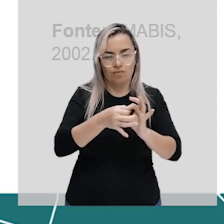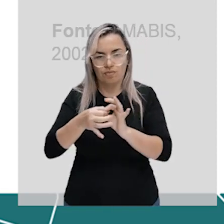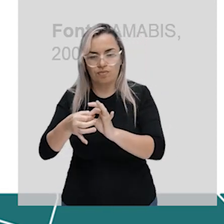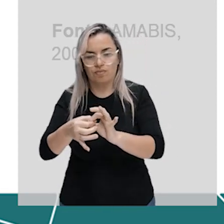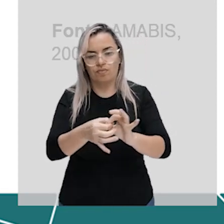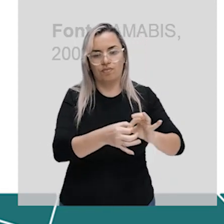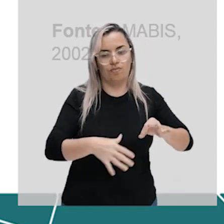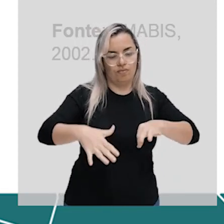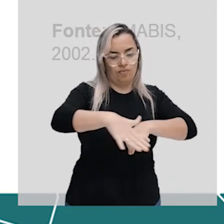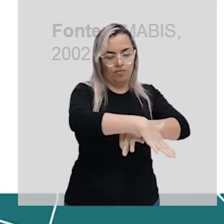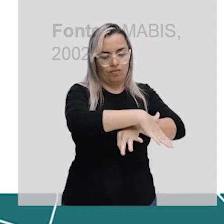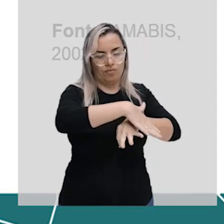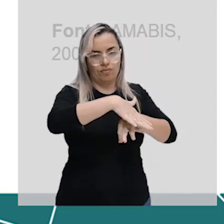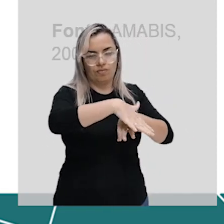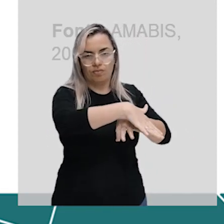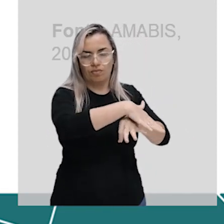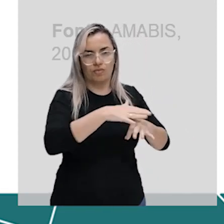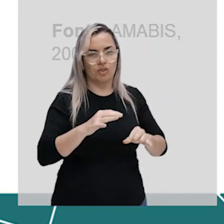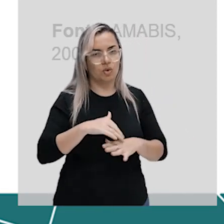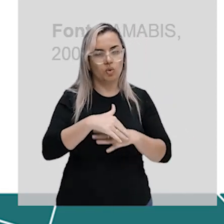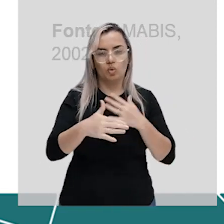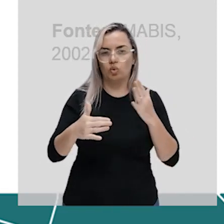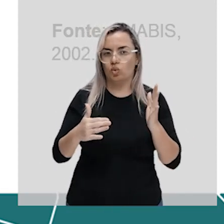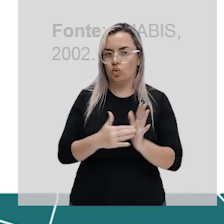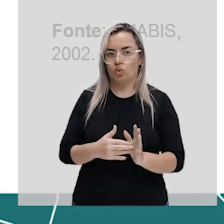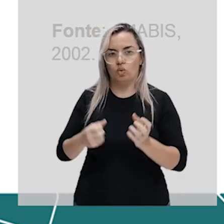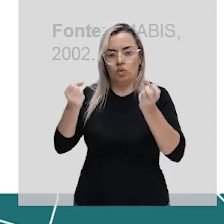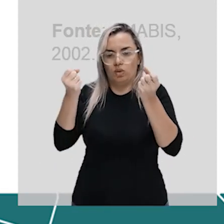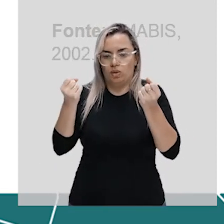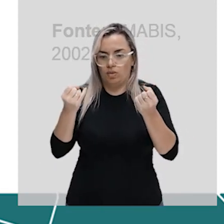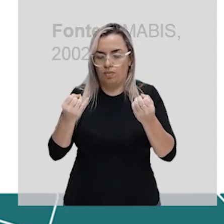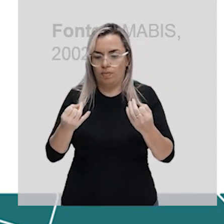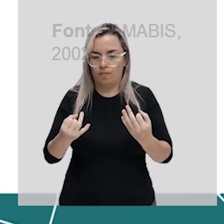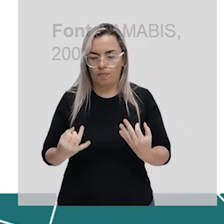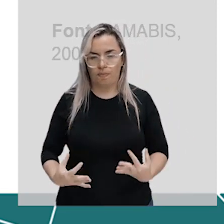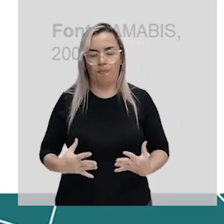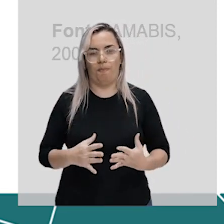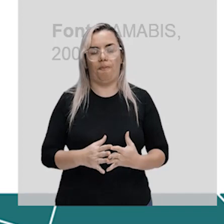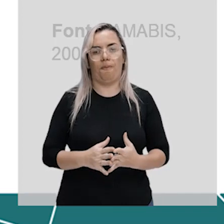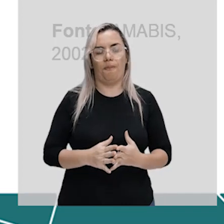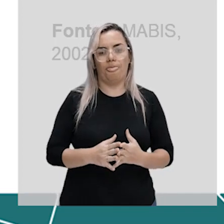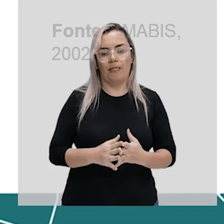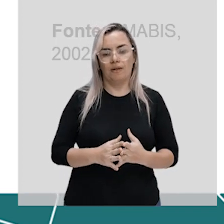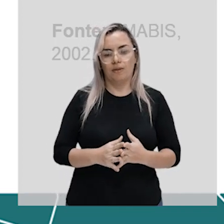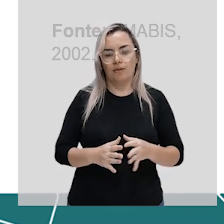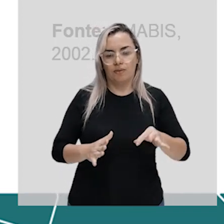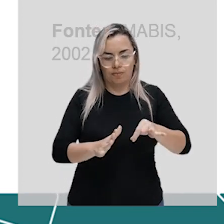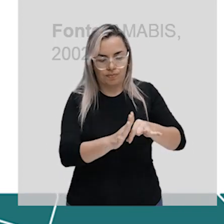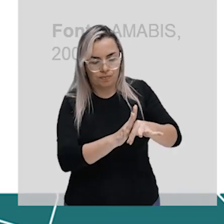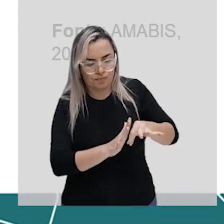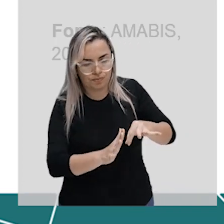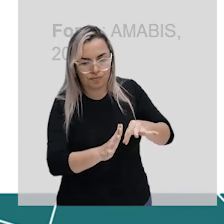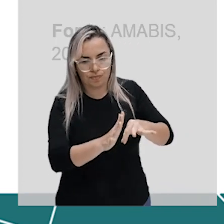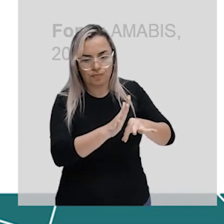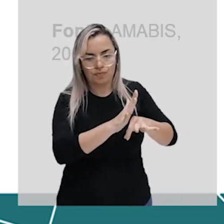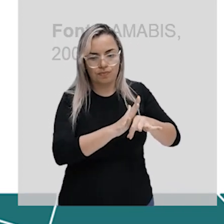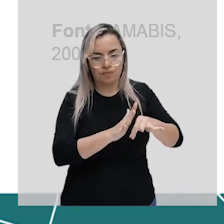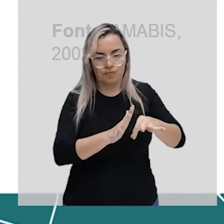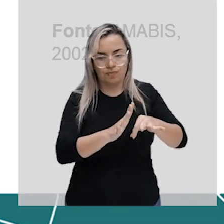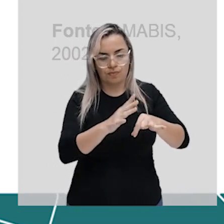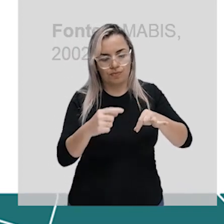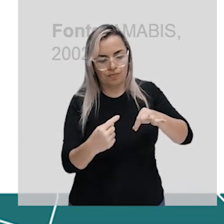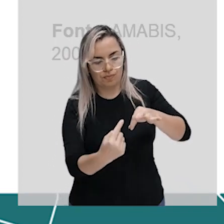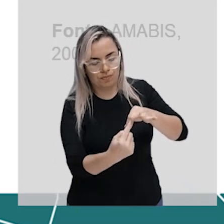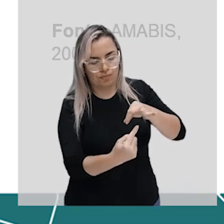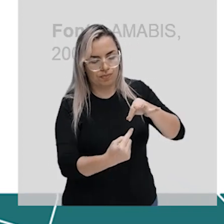essa parte interna aqui, ó. Tudo aquilo que eu mencionei para vocês, que é o pudendo, né? Tá logo nessa parte de baixo